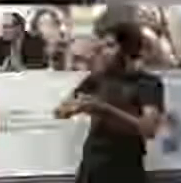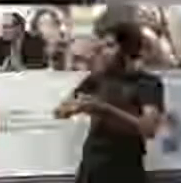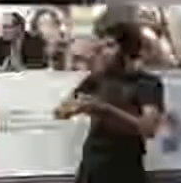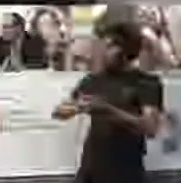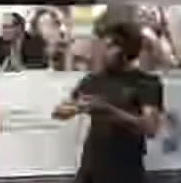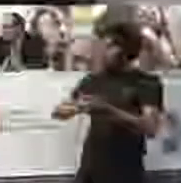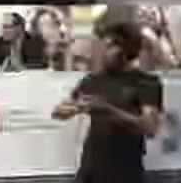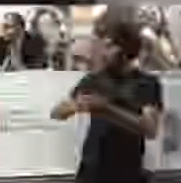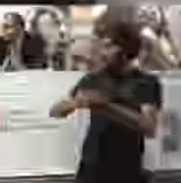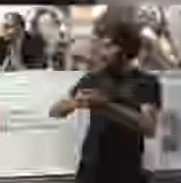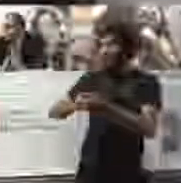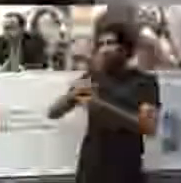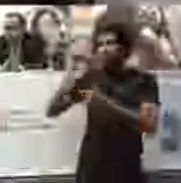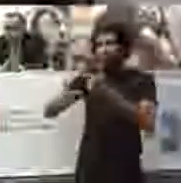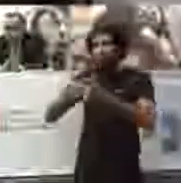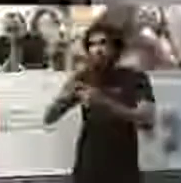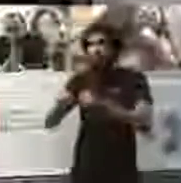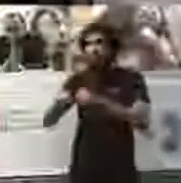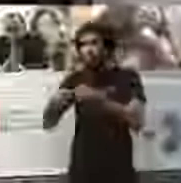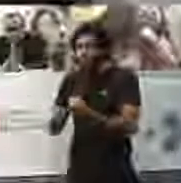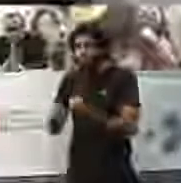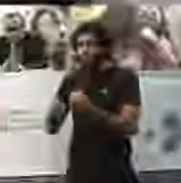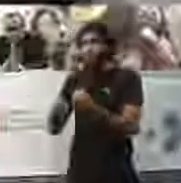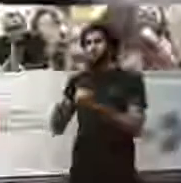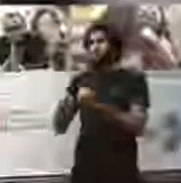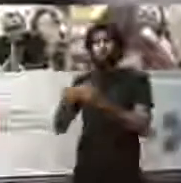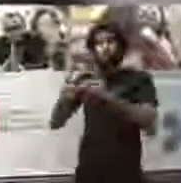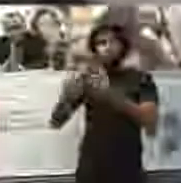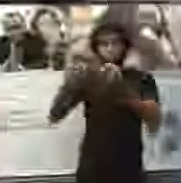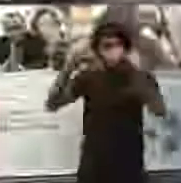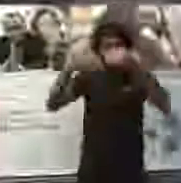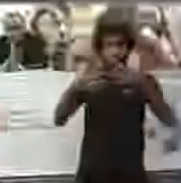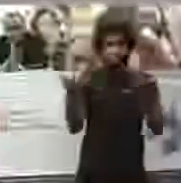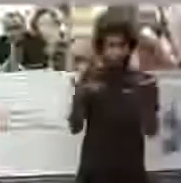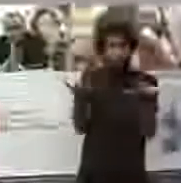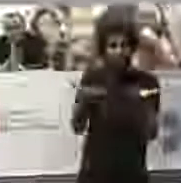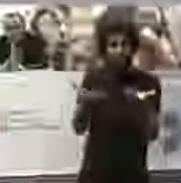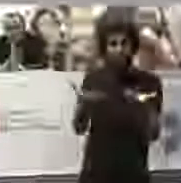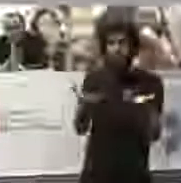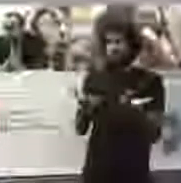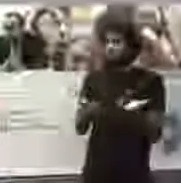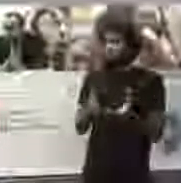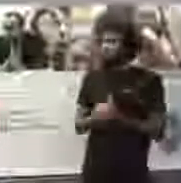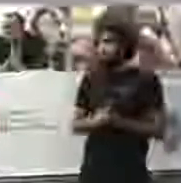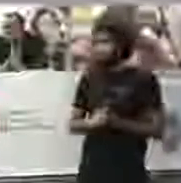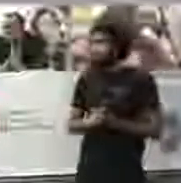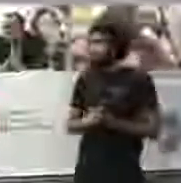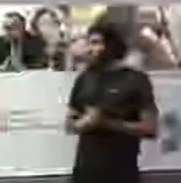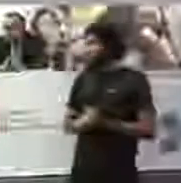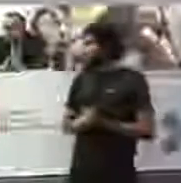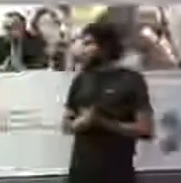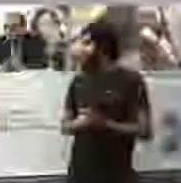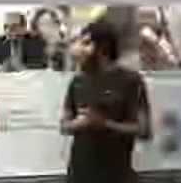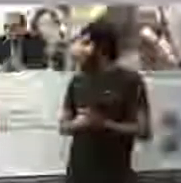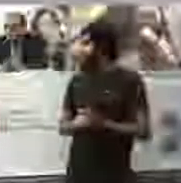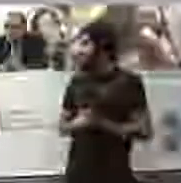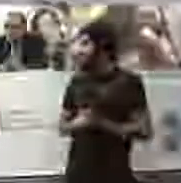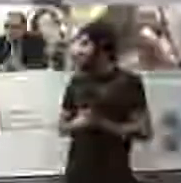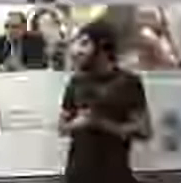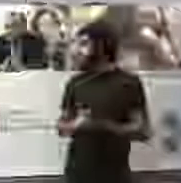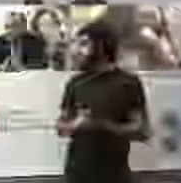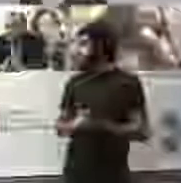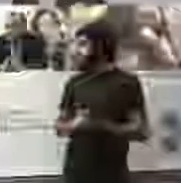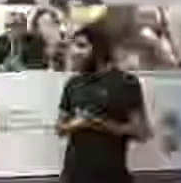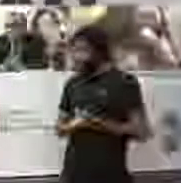pelo trabalho pela exposição é e neste momento até que hoje o